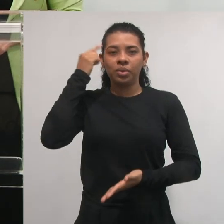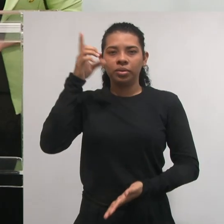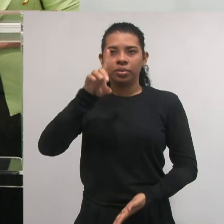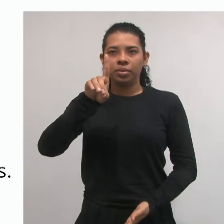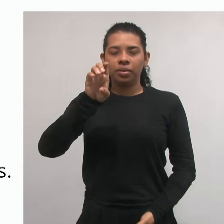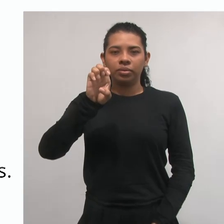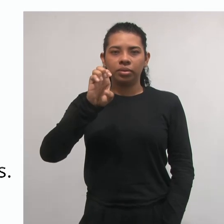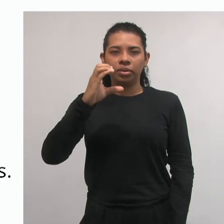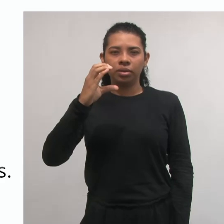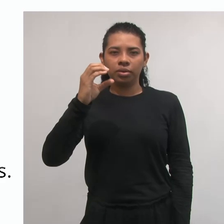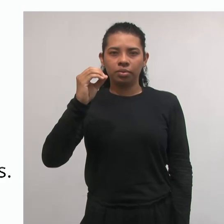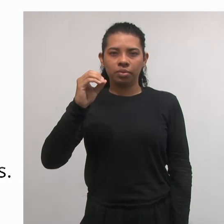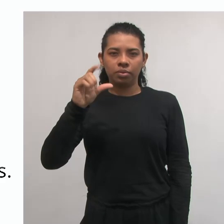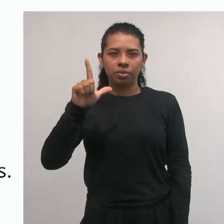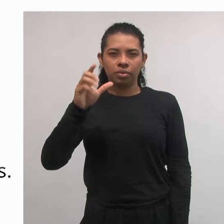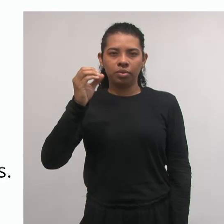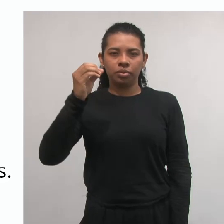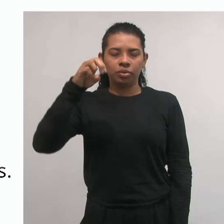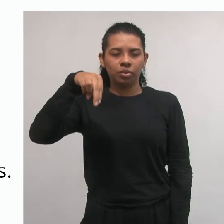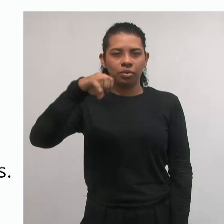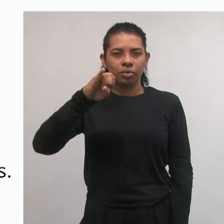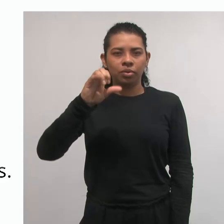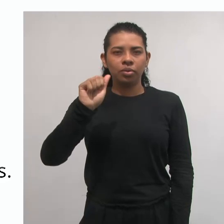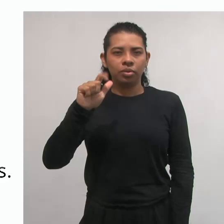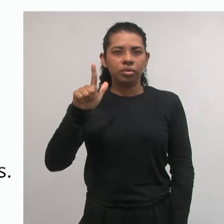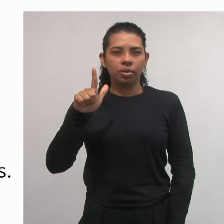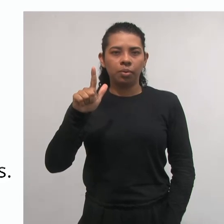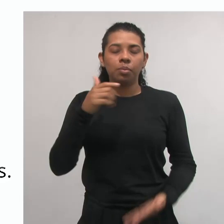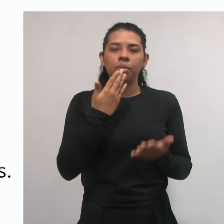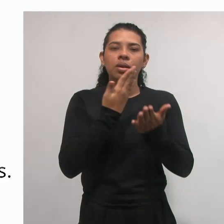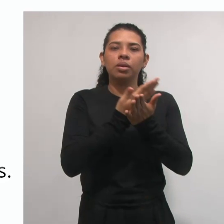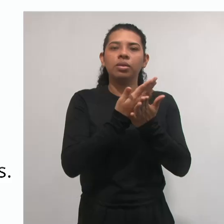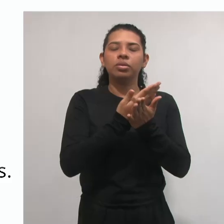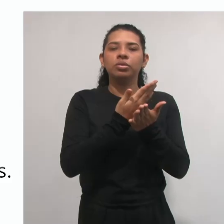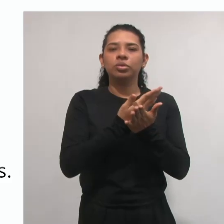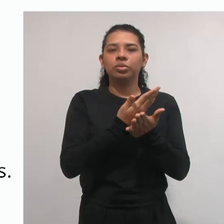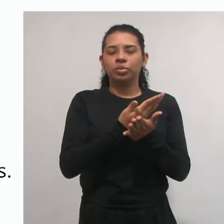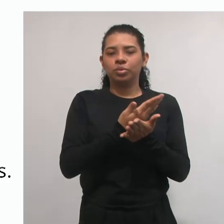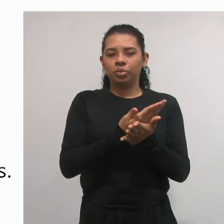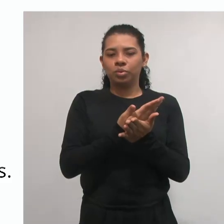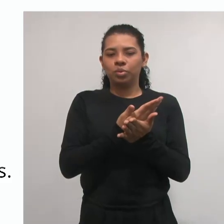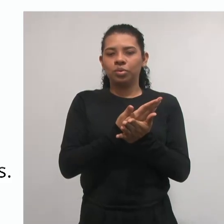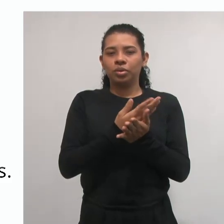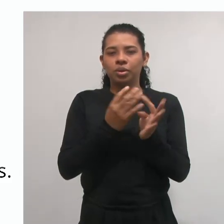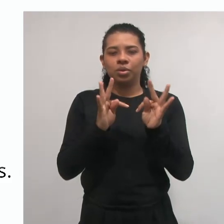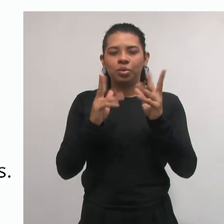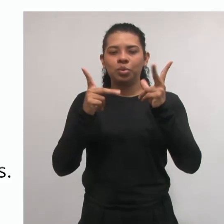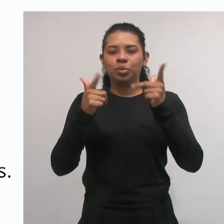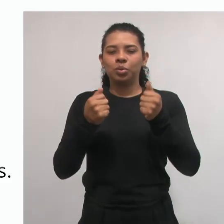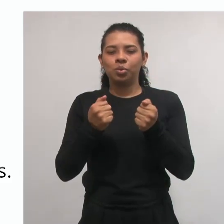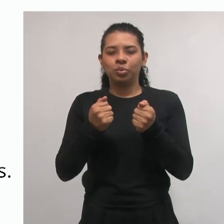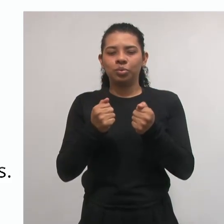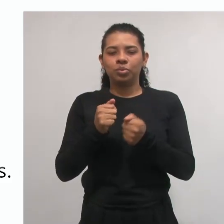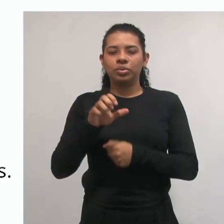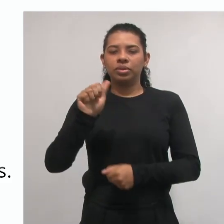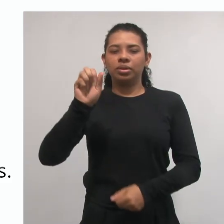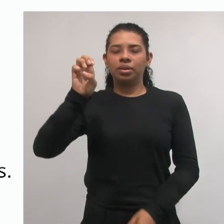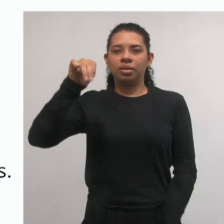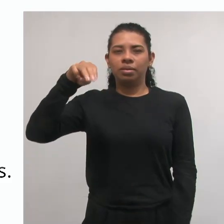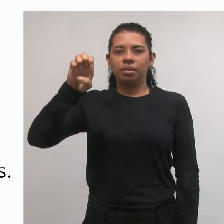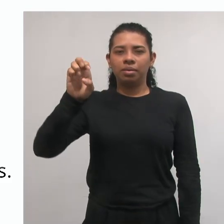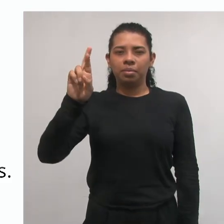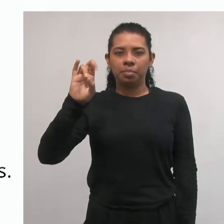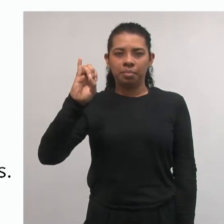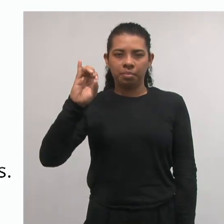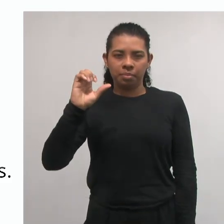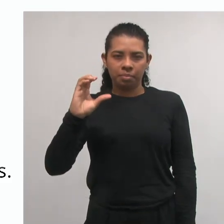decolonial. O pensamento decolonial, ele estuda o colonialismo na América Latina e no Caribe,